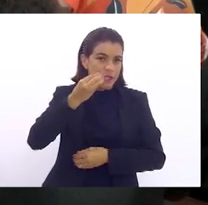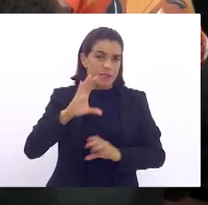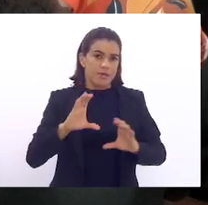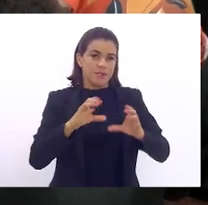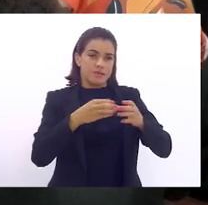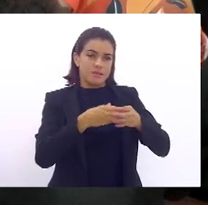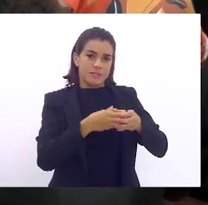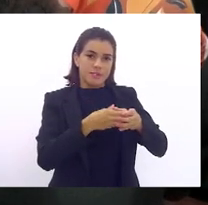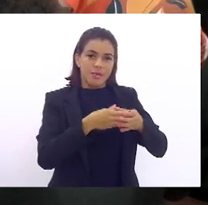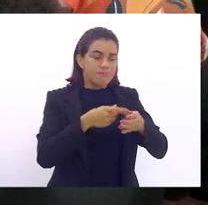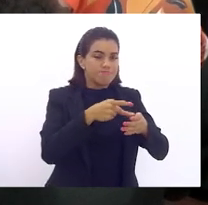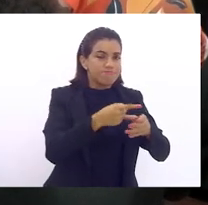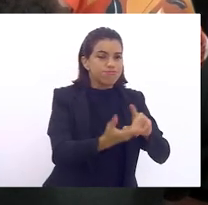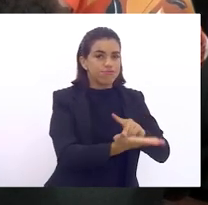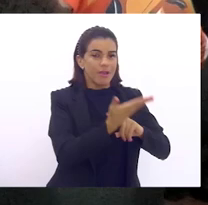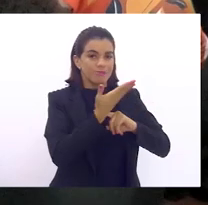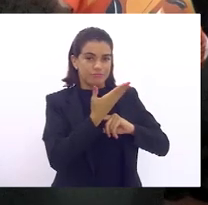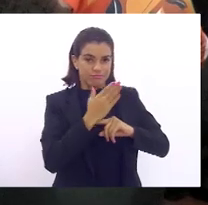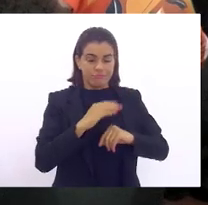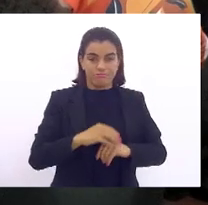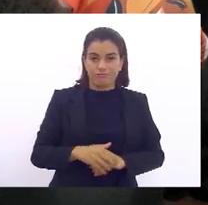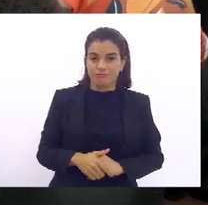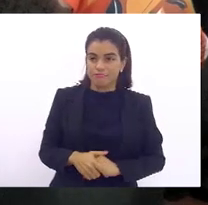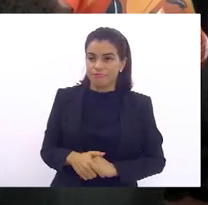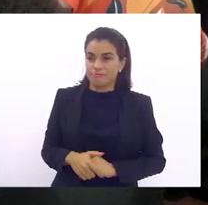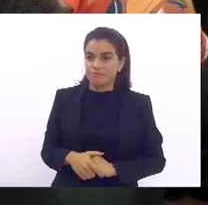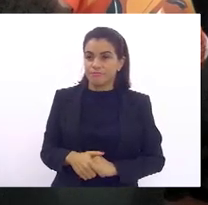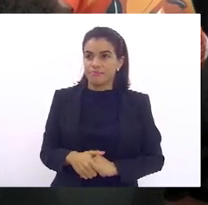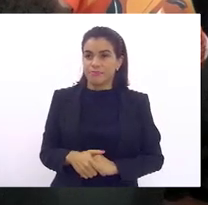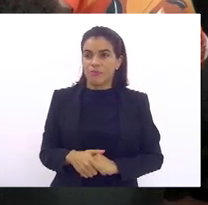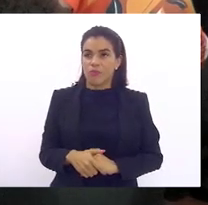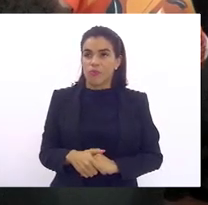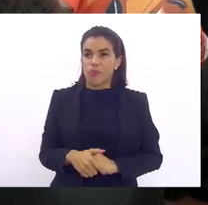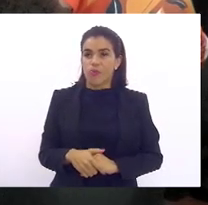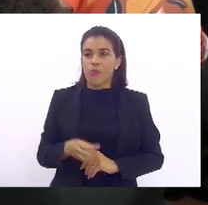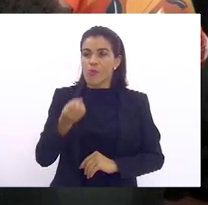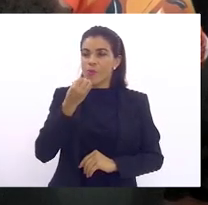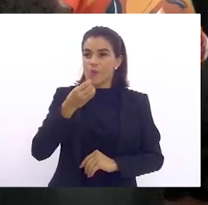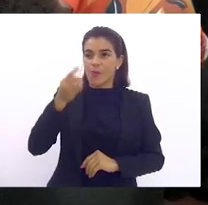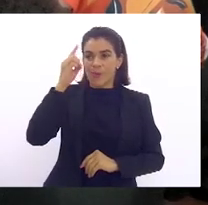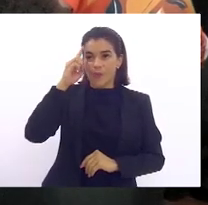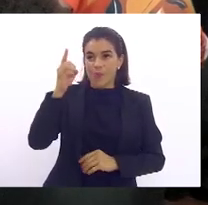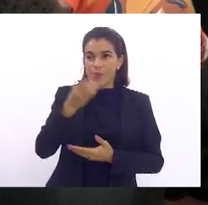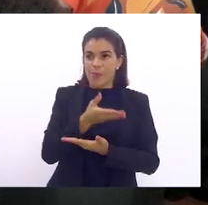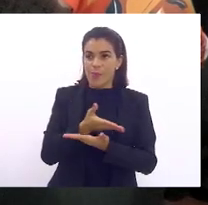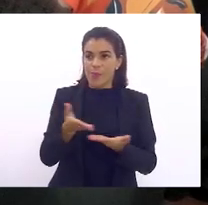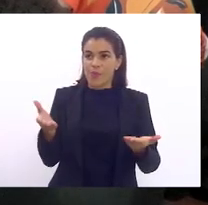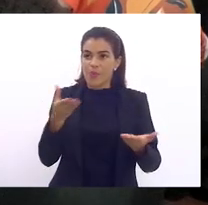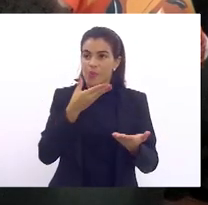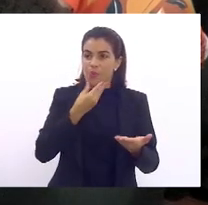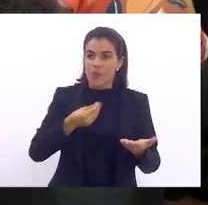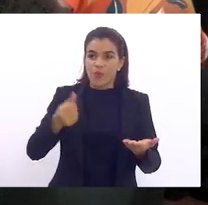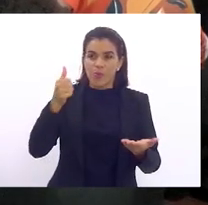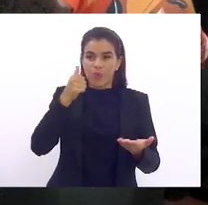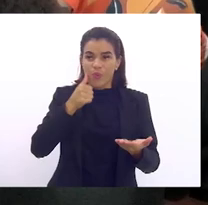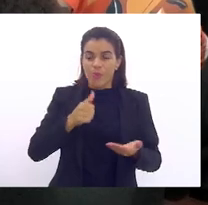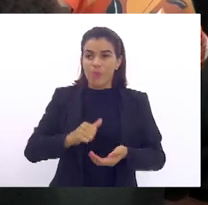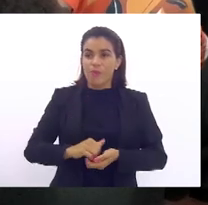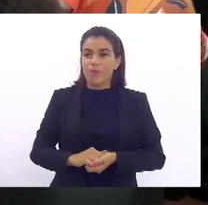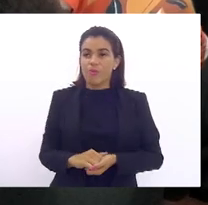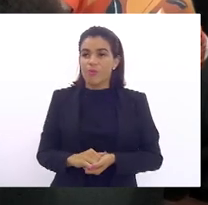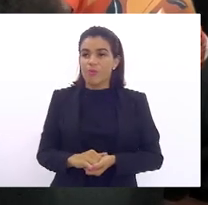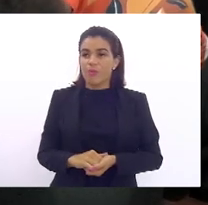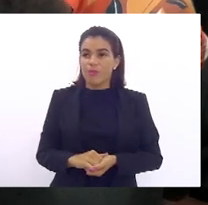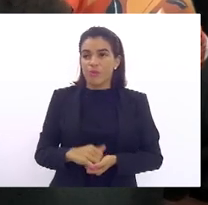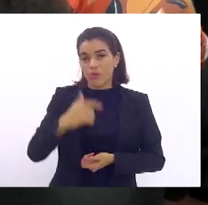defesa dos direitos da mulher tá muito obrigada bom dia a todos e todas eh estou